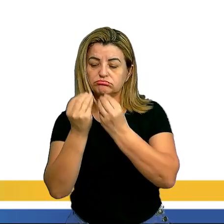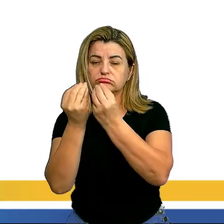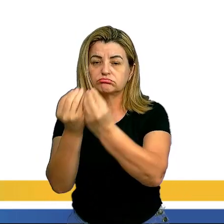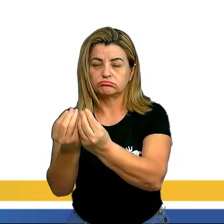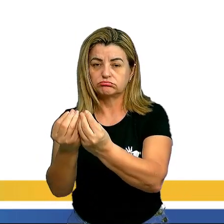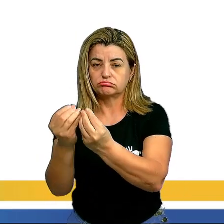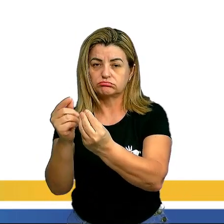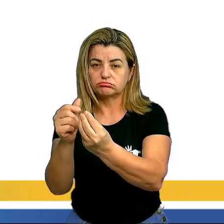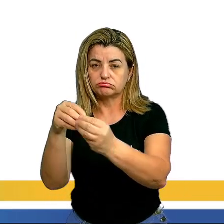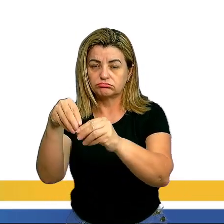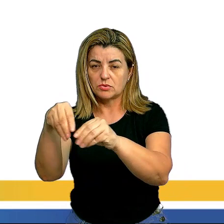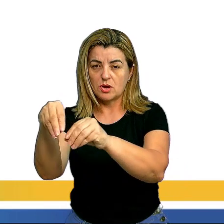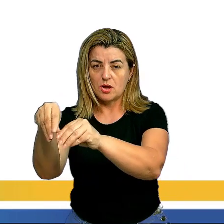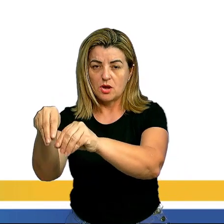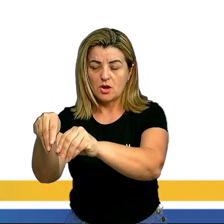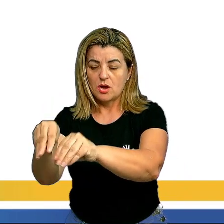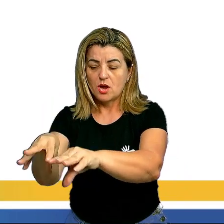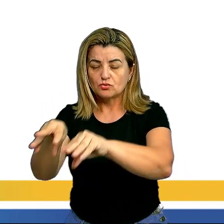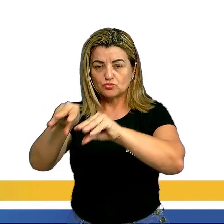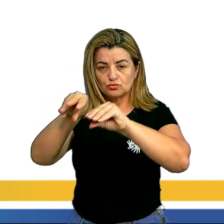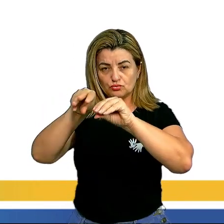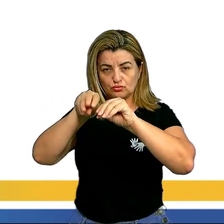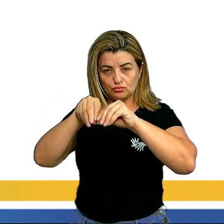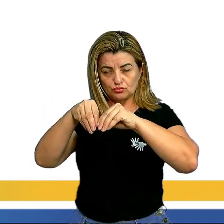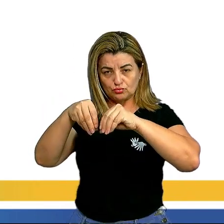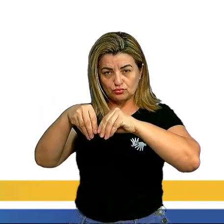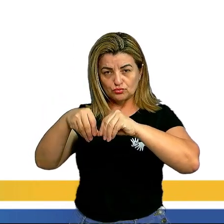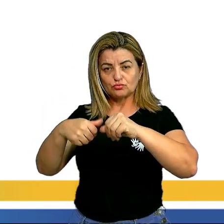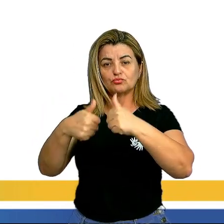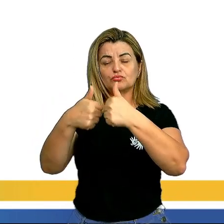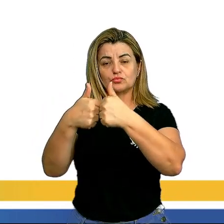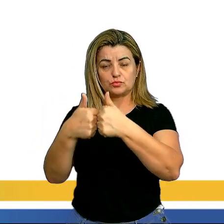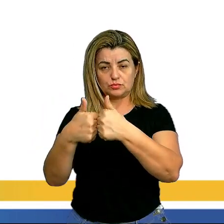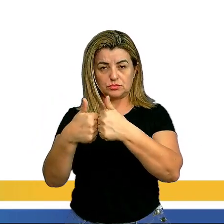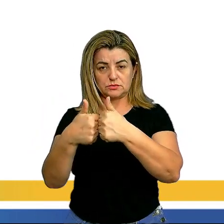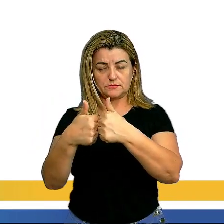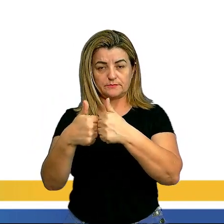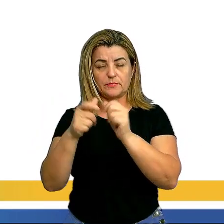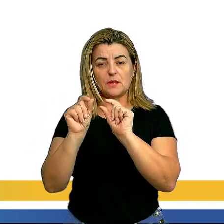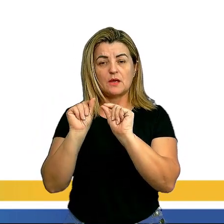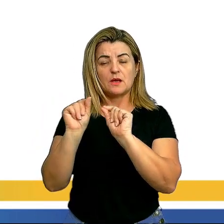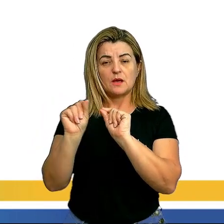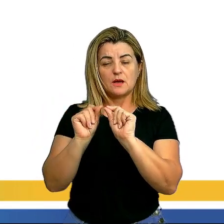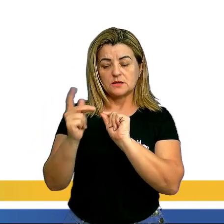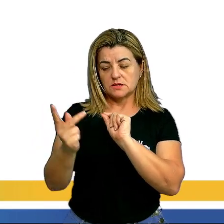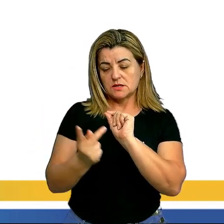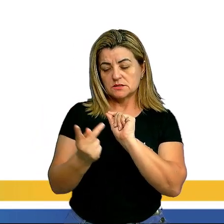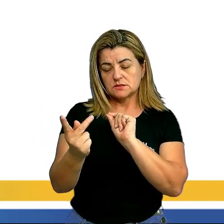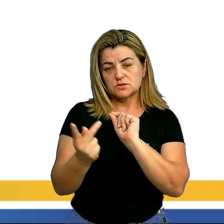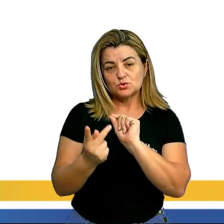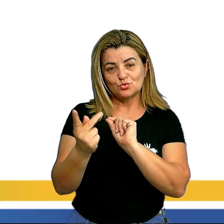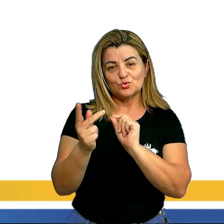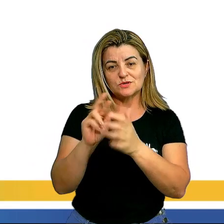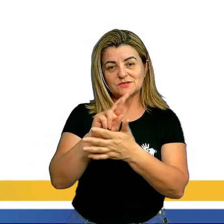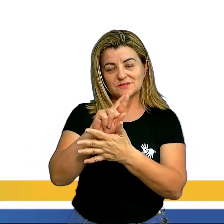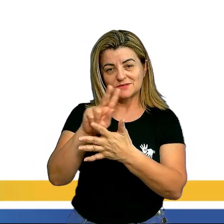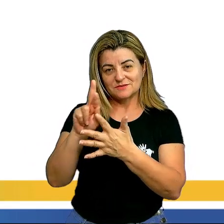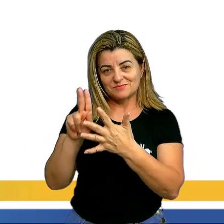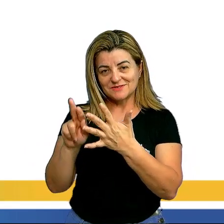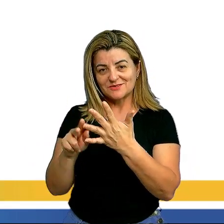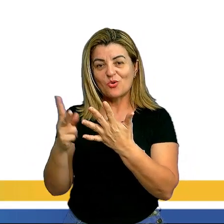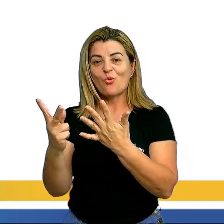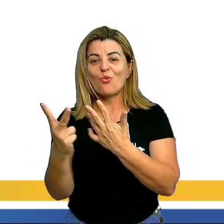sucedida. Essa voltou a dar para essa, foi bem sucedida. Quer dizer que essas espécies aí, né,